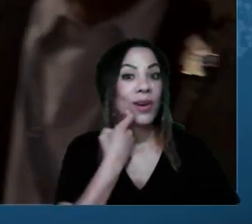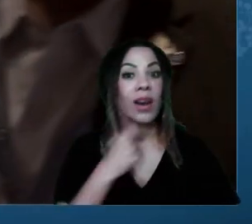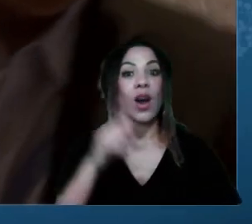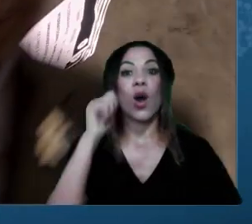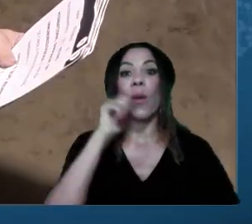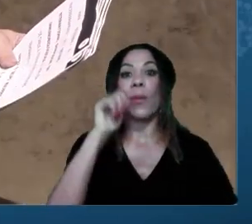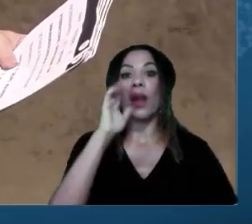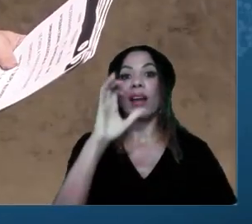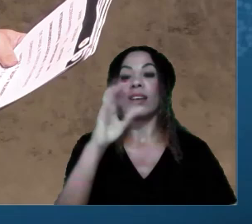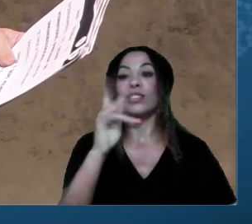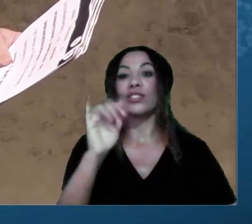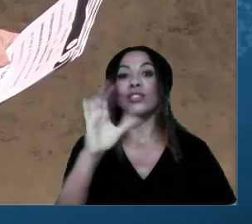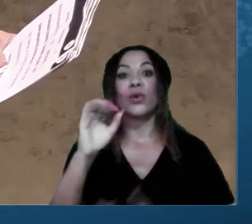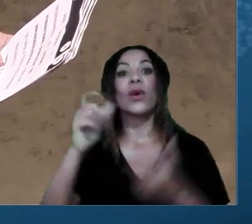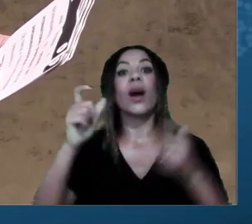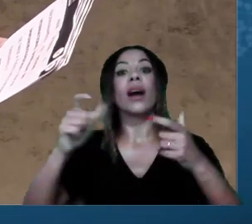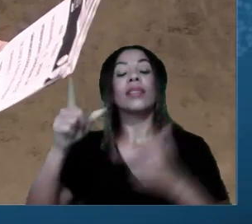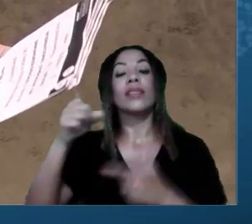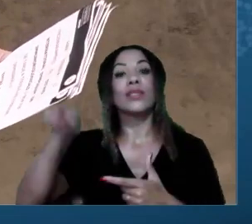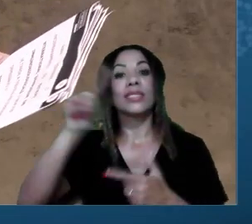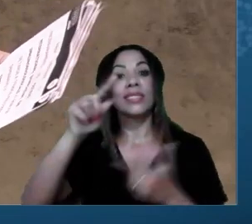cadê vocês?